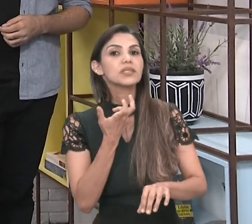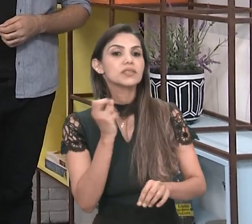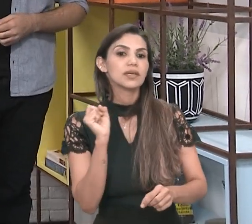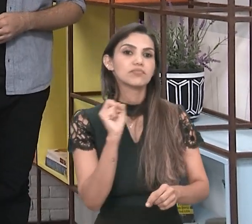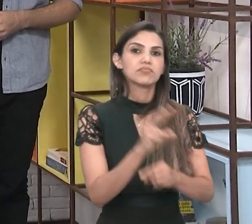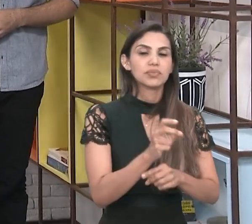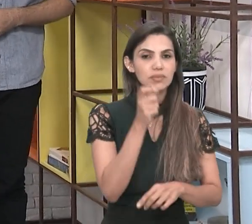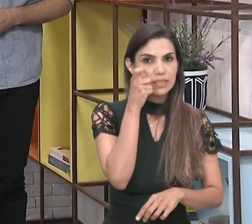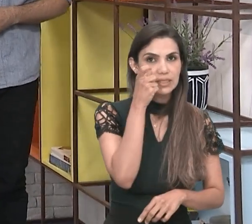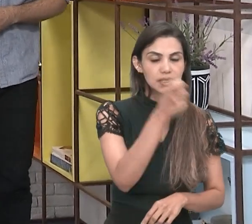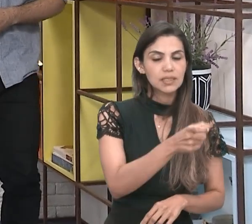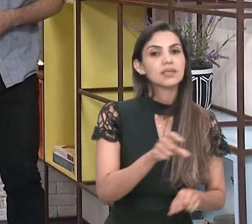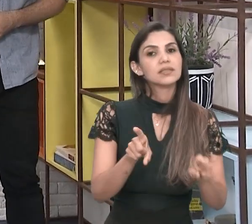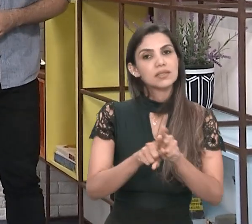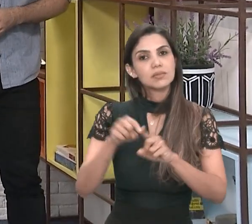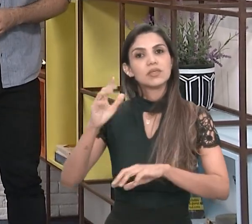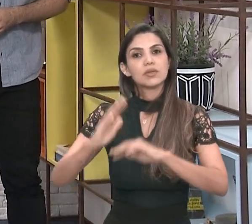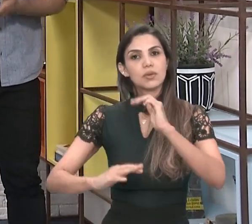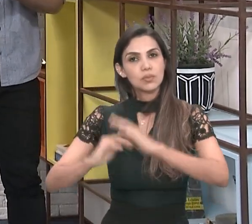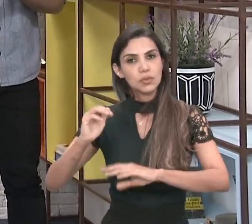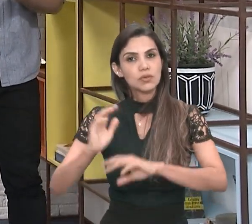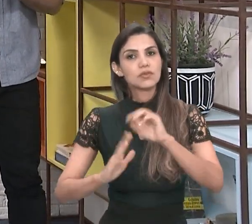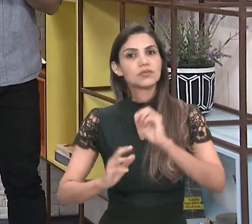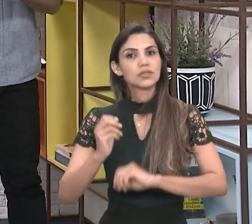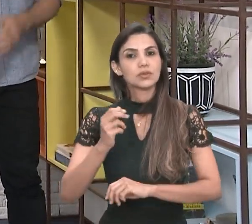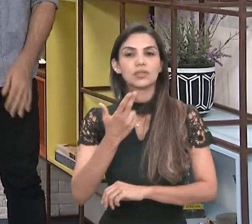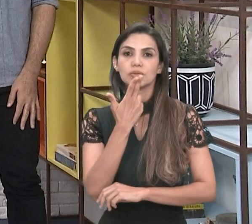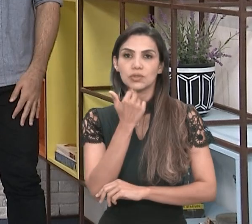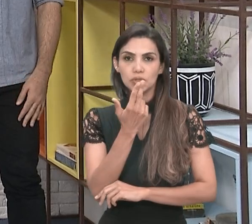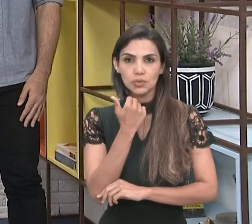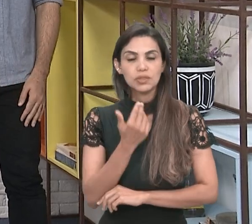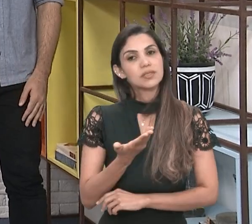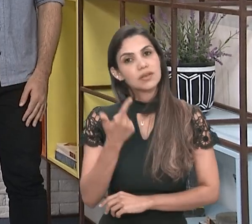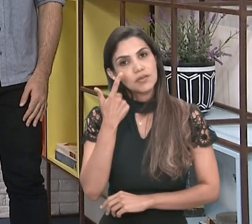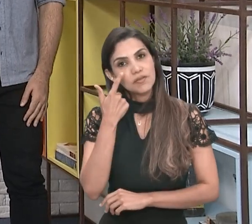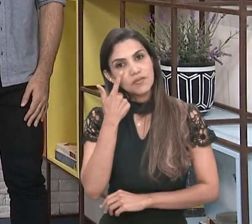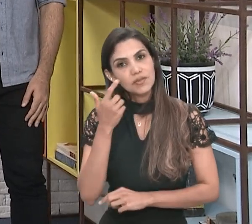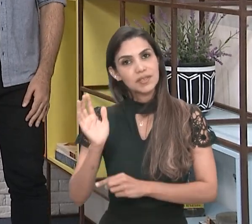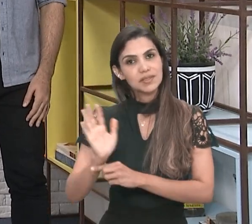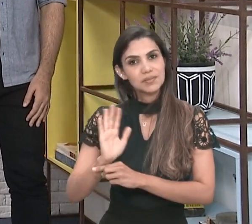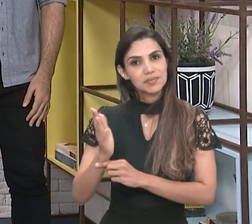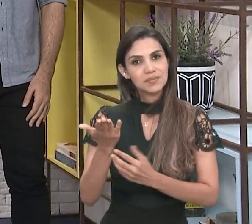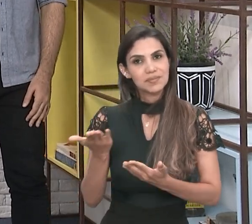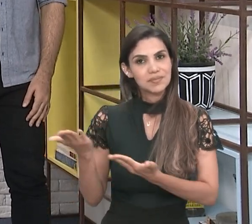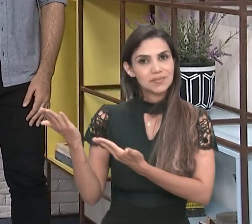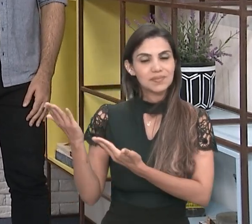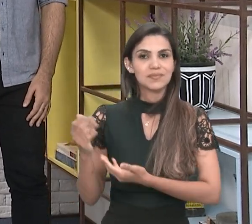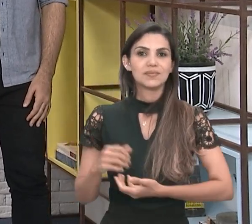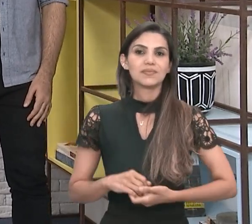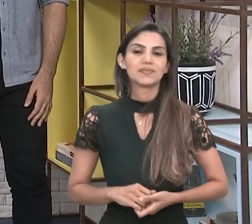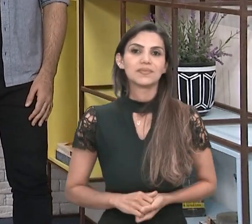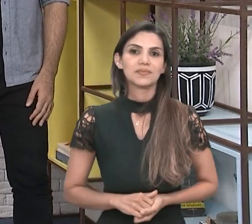aos nutricionistas em exercícios. Em exercício, confira com a repórter Amanda Dutra.